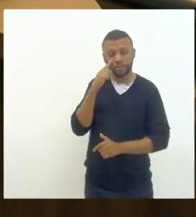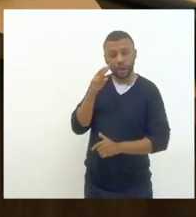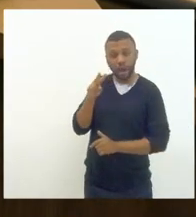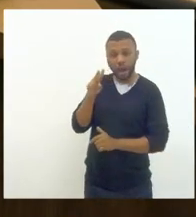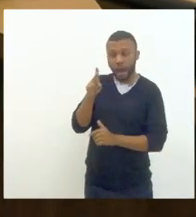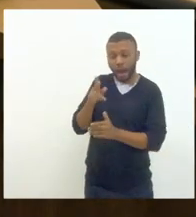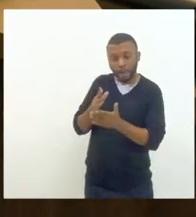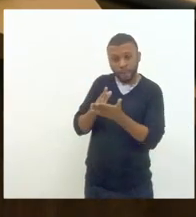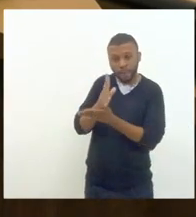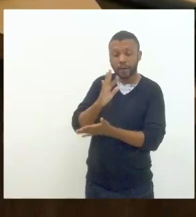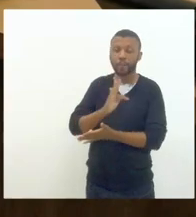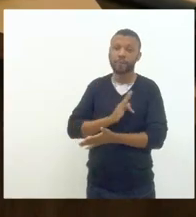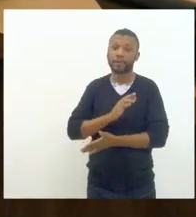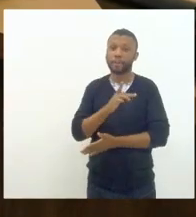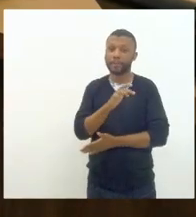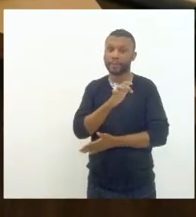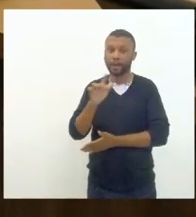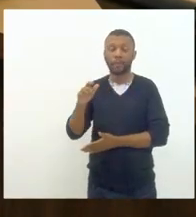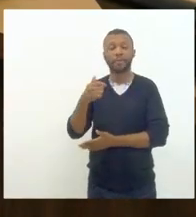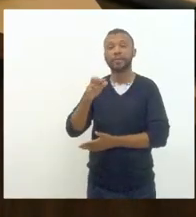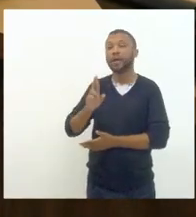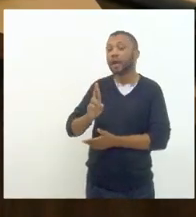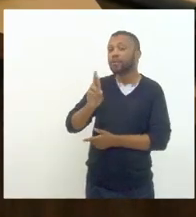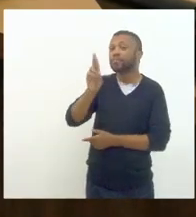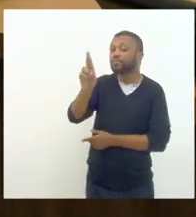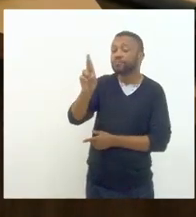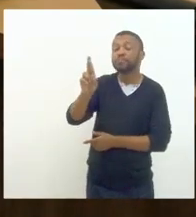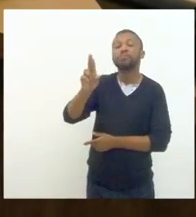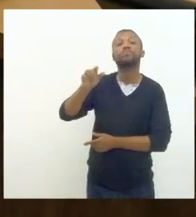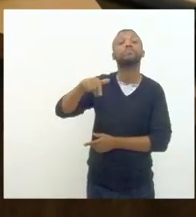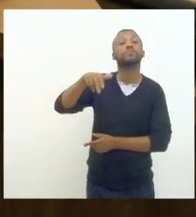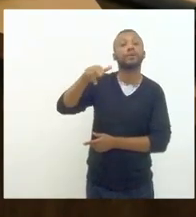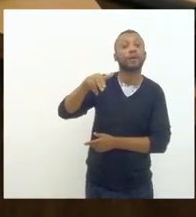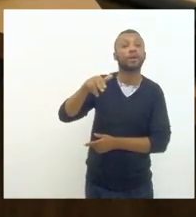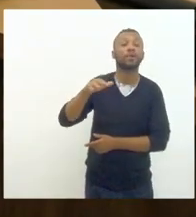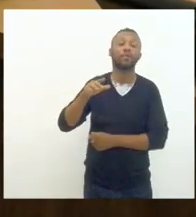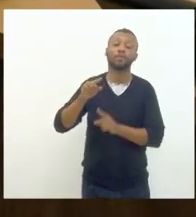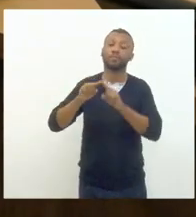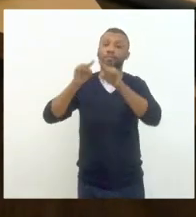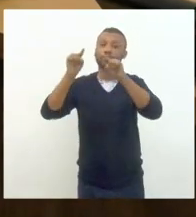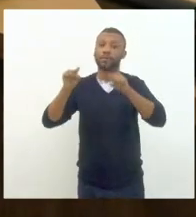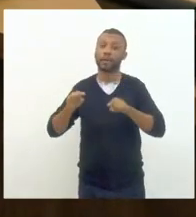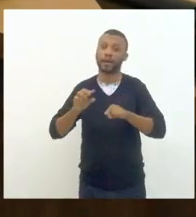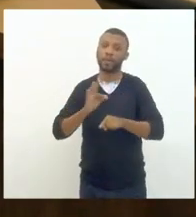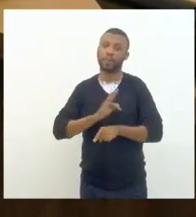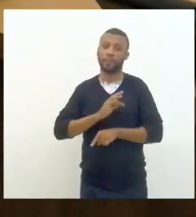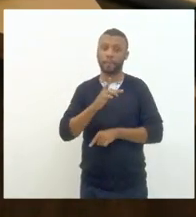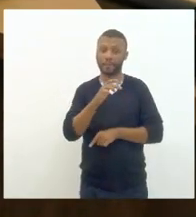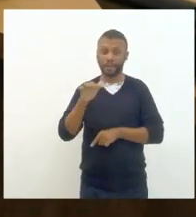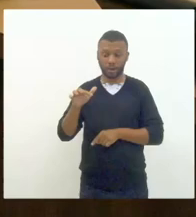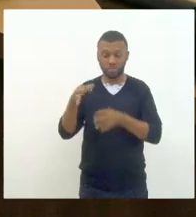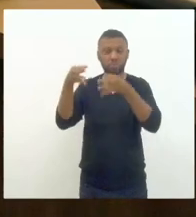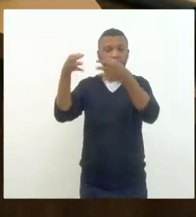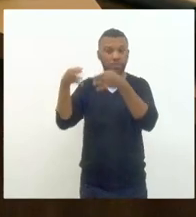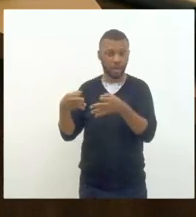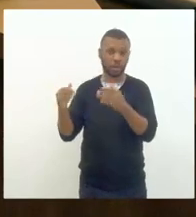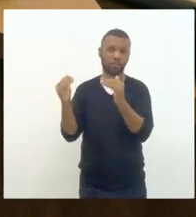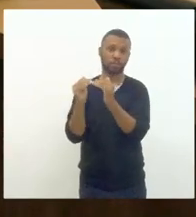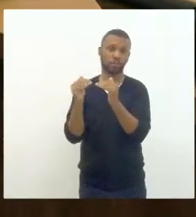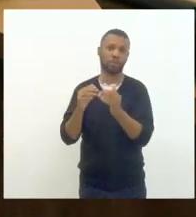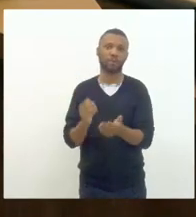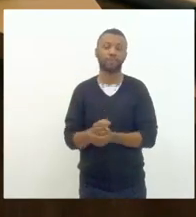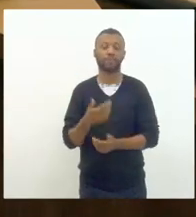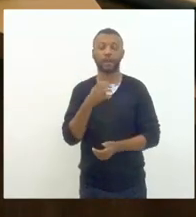que a polícia penal tem que ser dirigida por um policial penal justo e correto. A